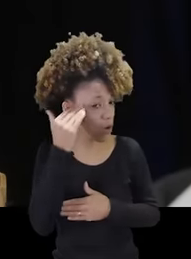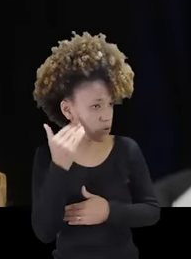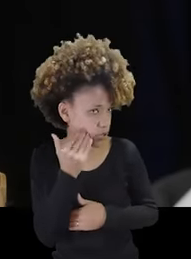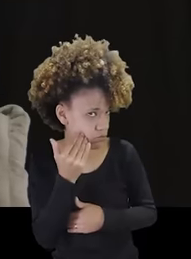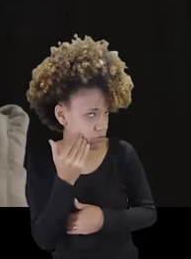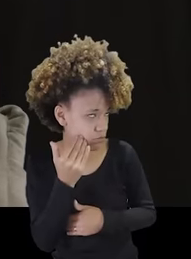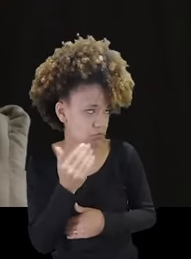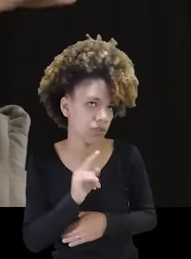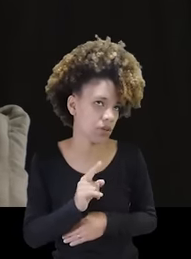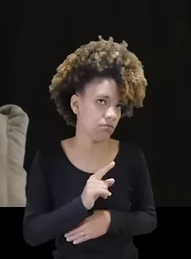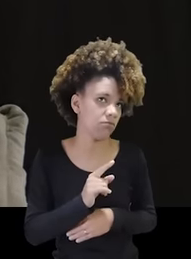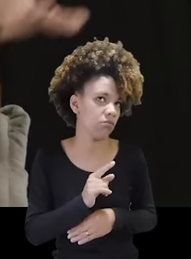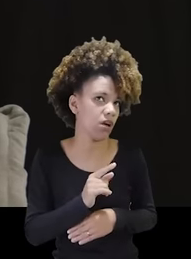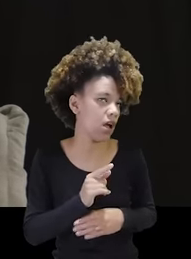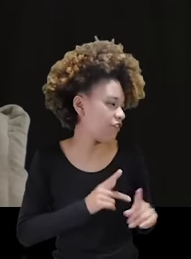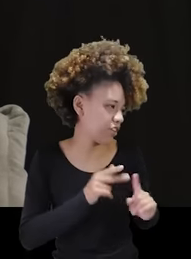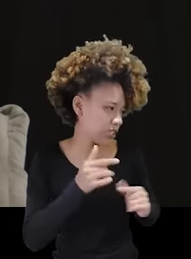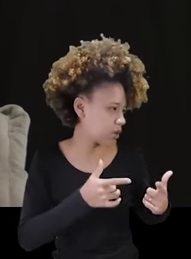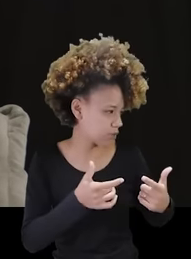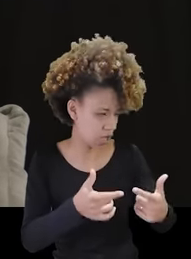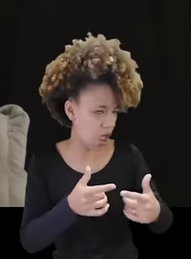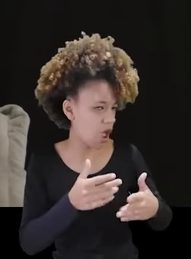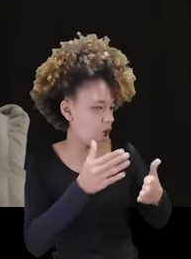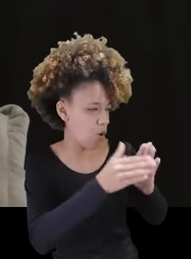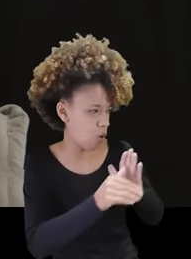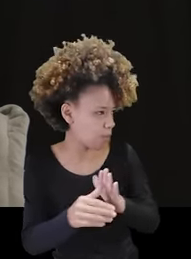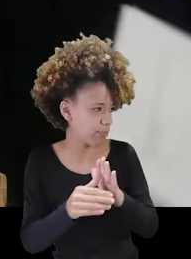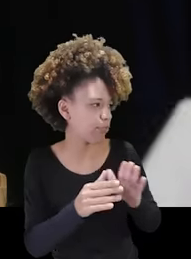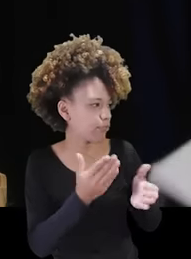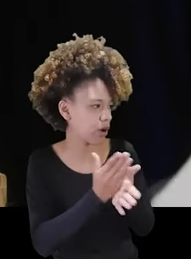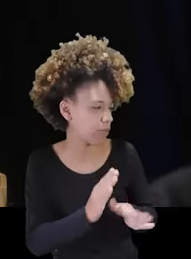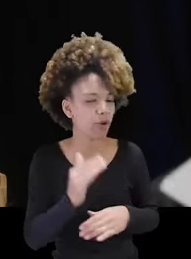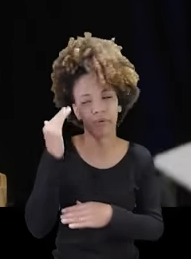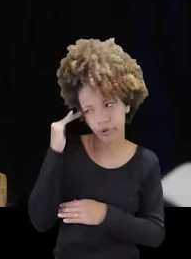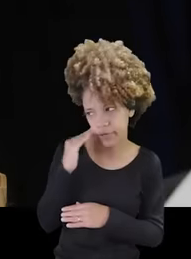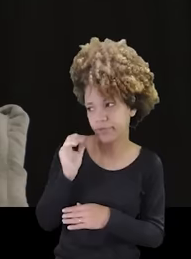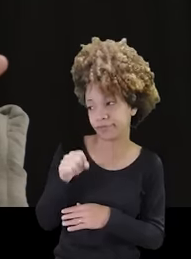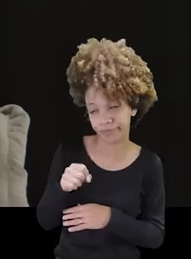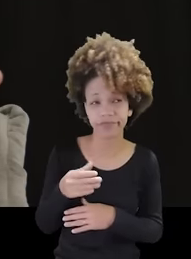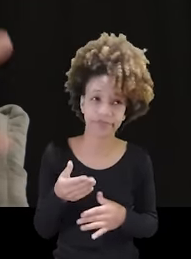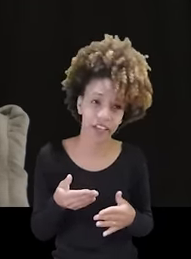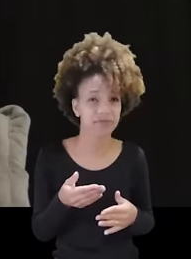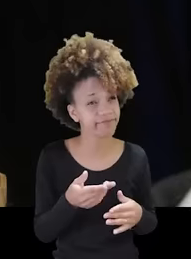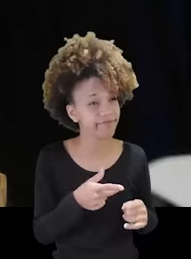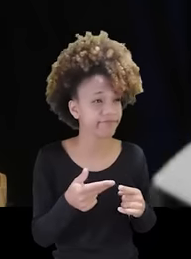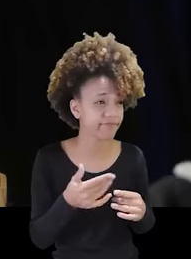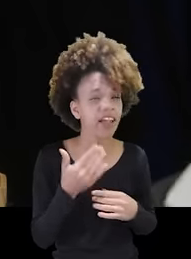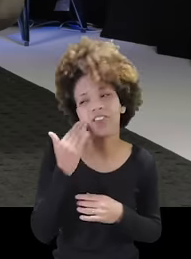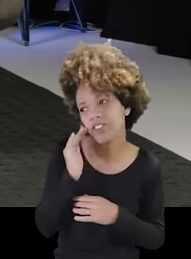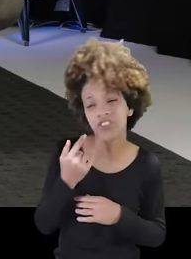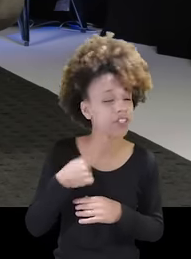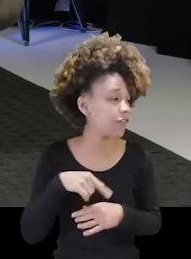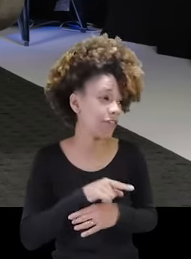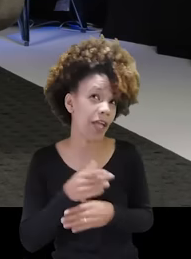condicional digamos ganhou na guerra lá tal ficou cuidou é conquistou no sentido de não